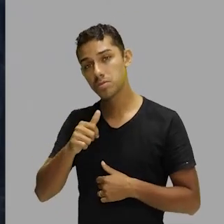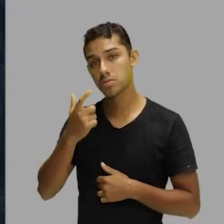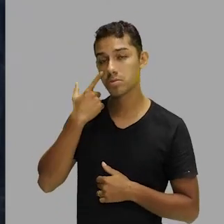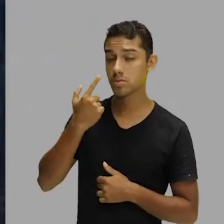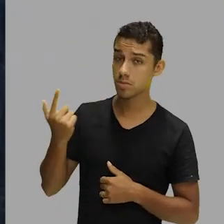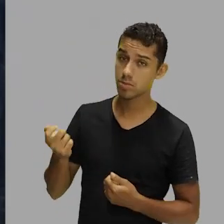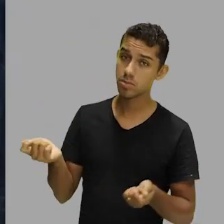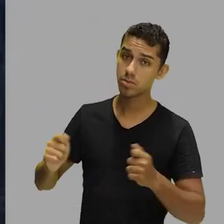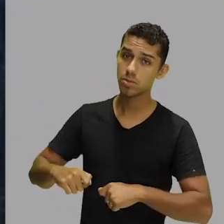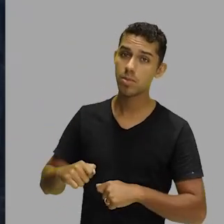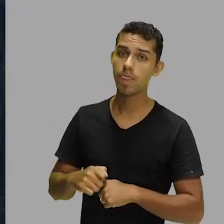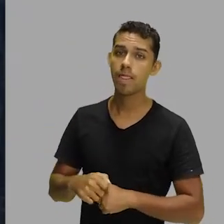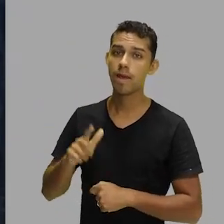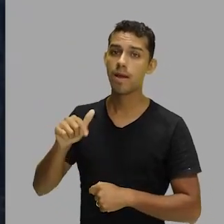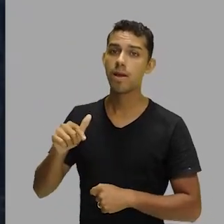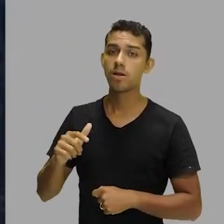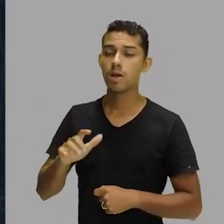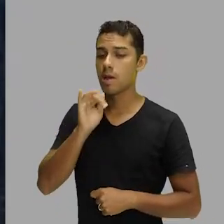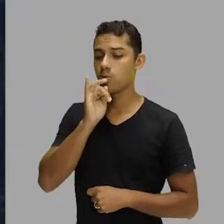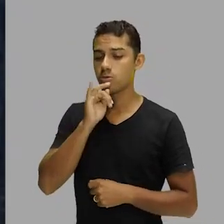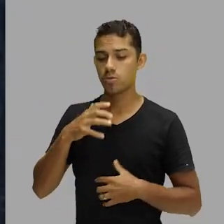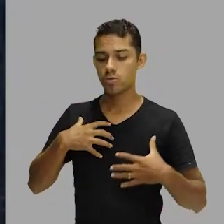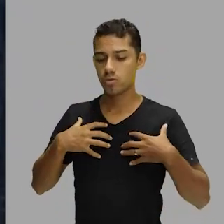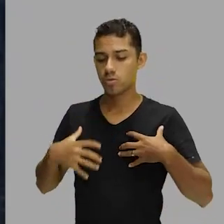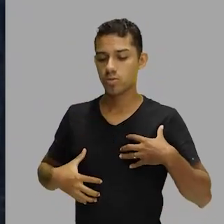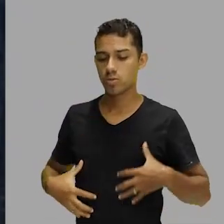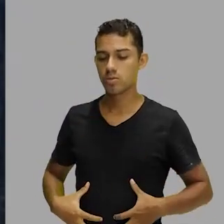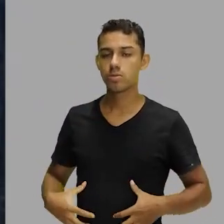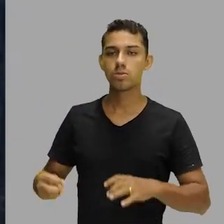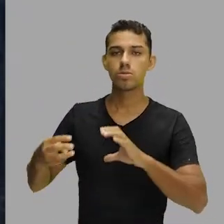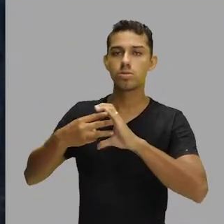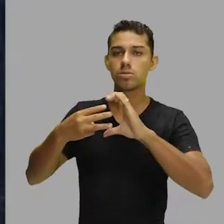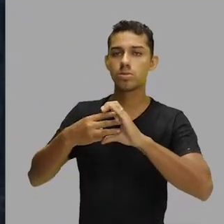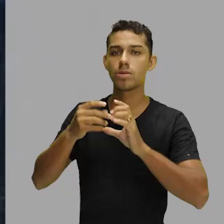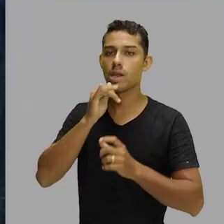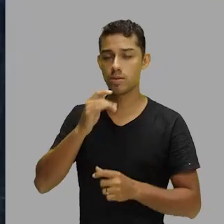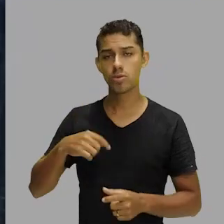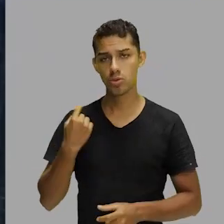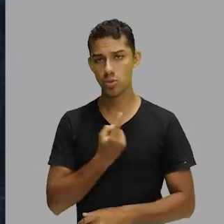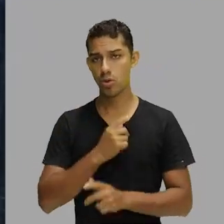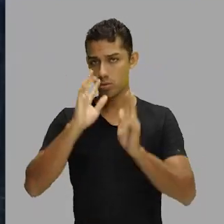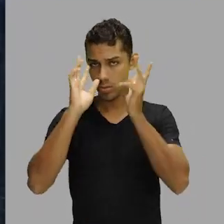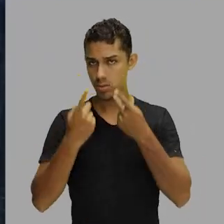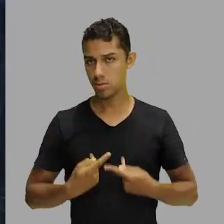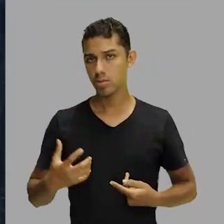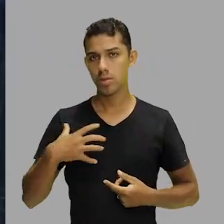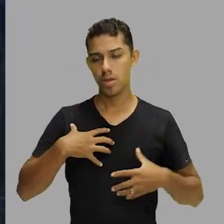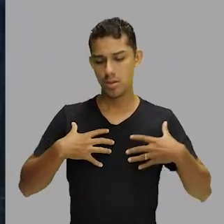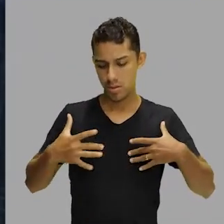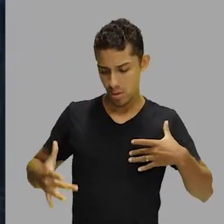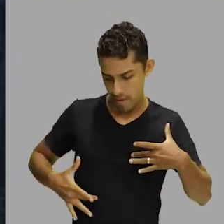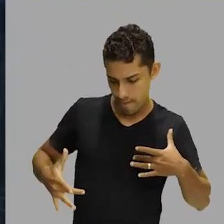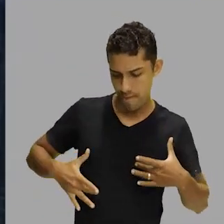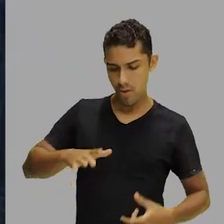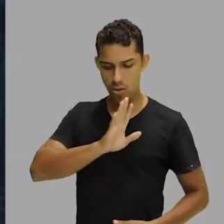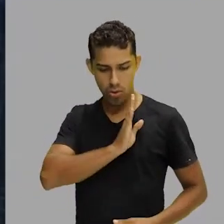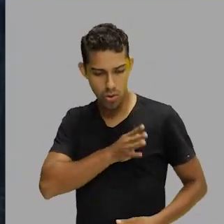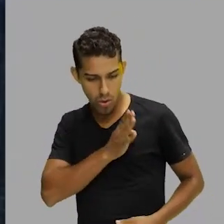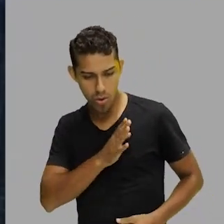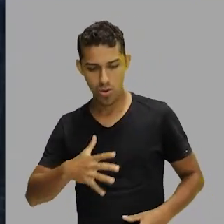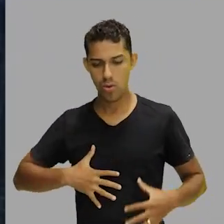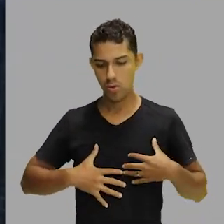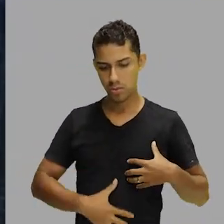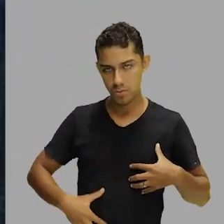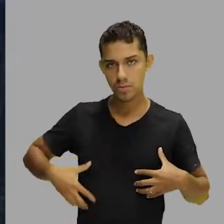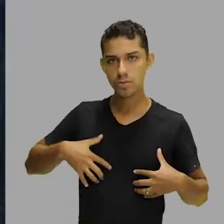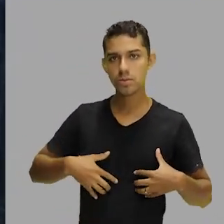as organelas é como se fossem os órgãos da célula. Nós temos, por exemplo, os nossos órgãos, fígado, coração,